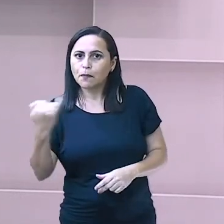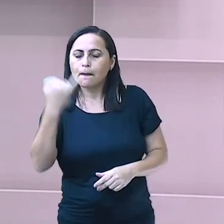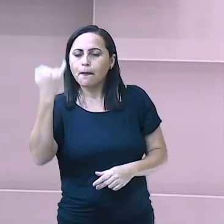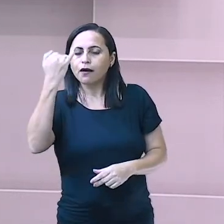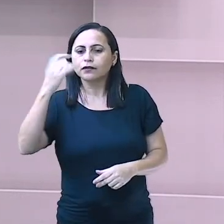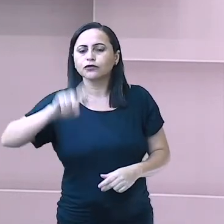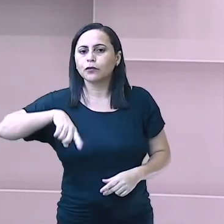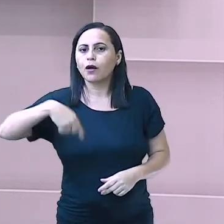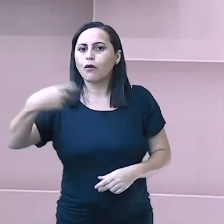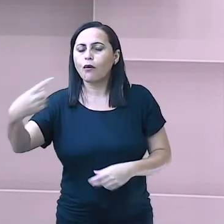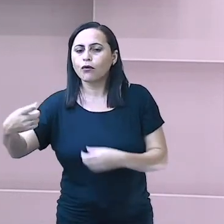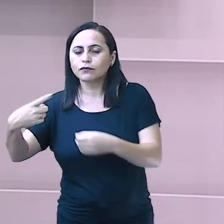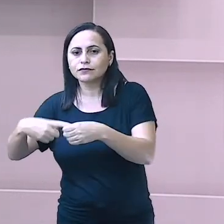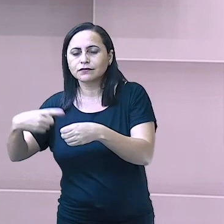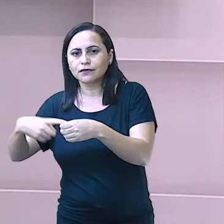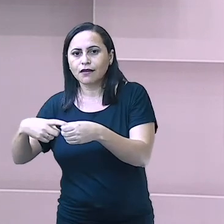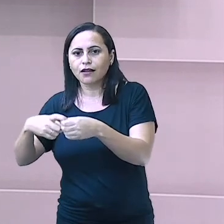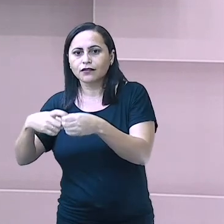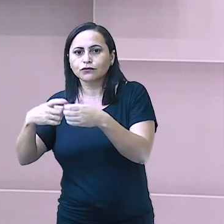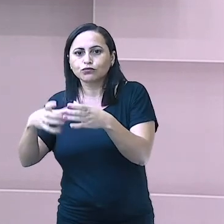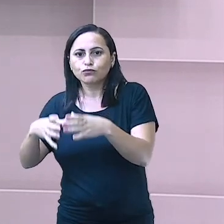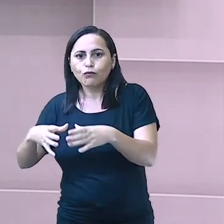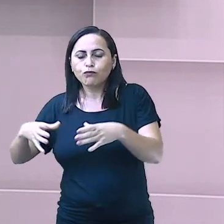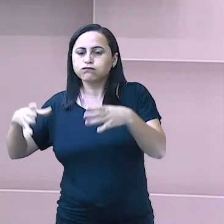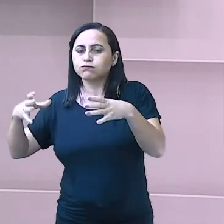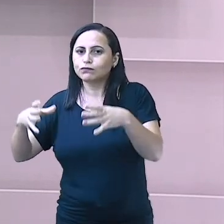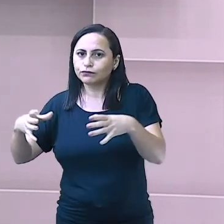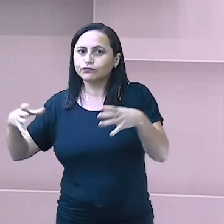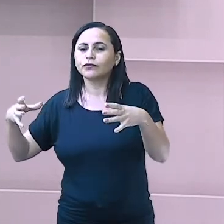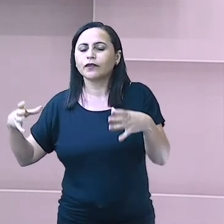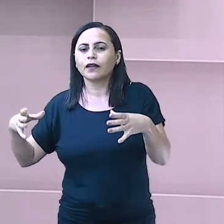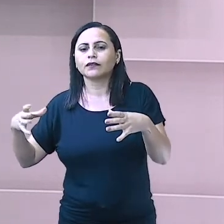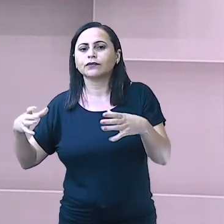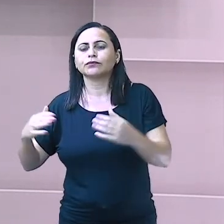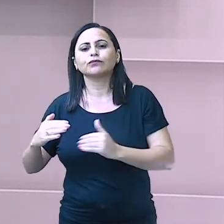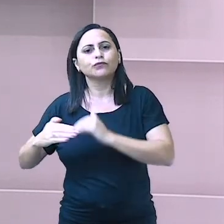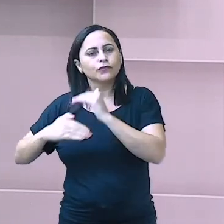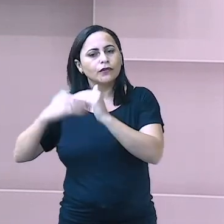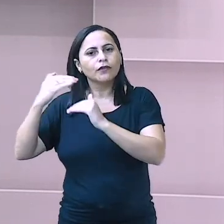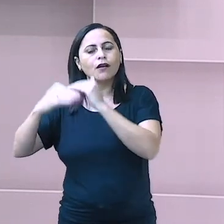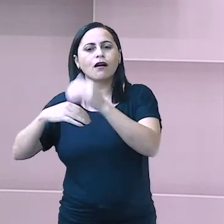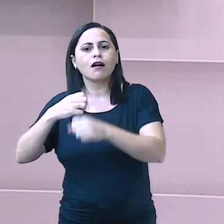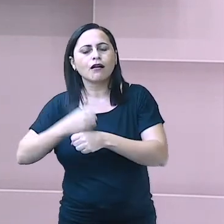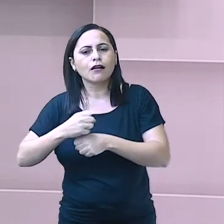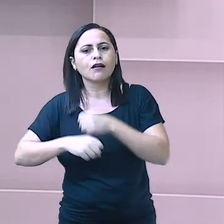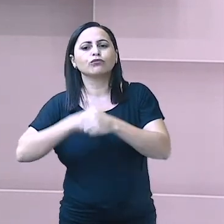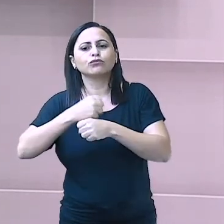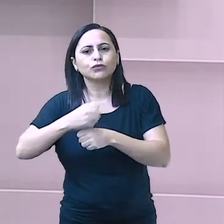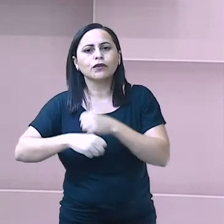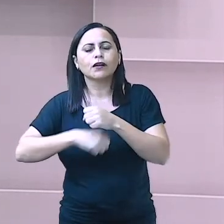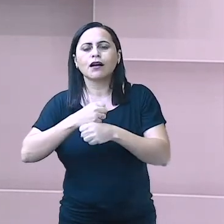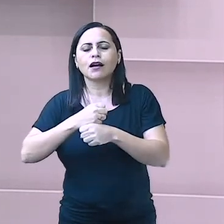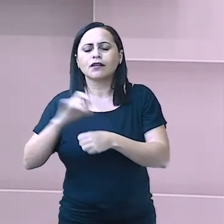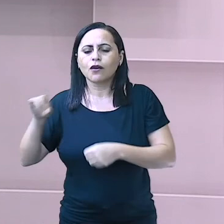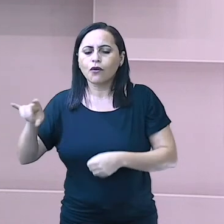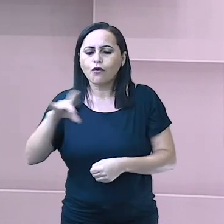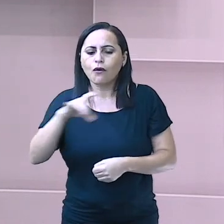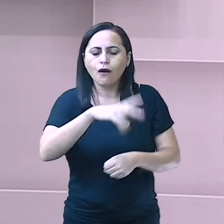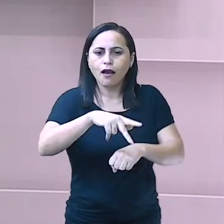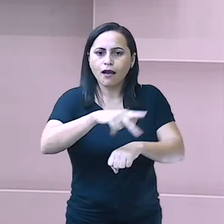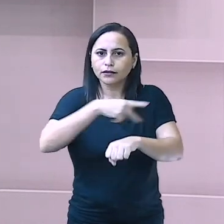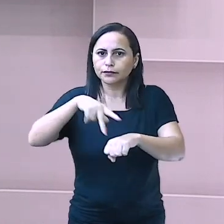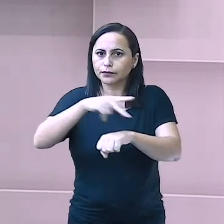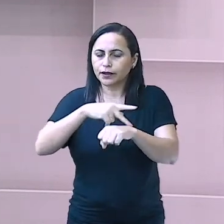né, pequenas ou grandes cidades, foram se formando ao longo dos anos, né, dentro de cada país ou de